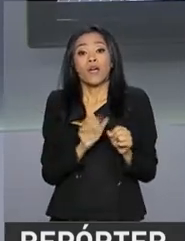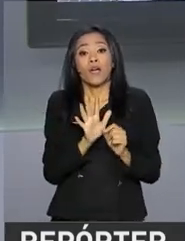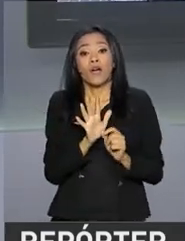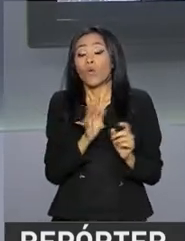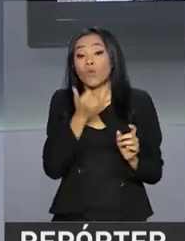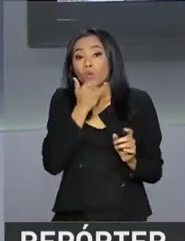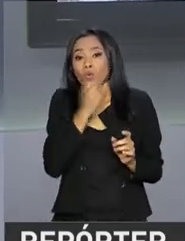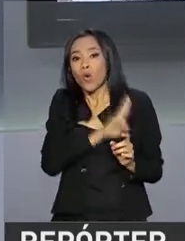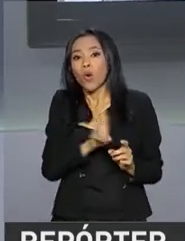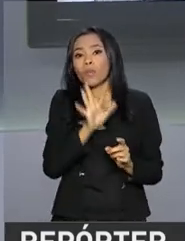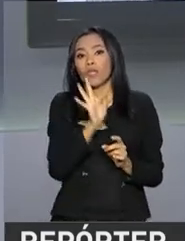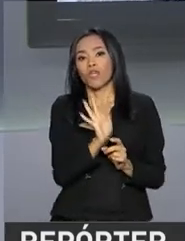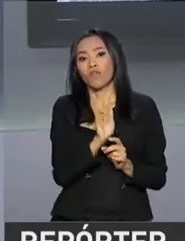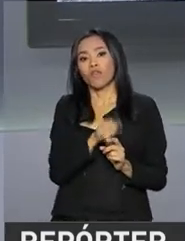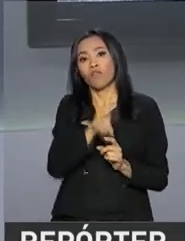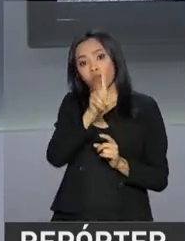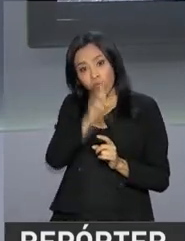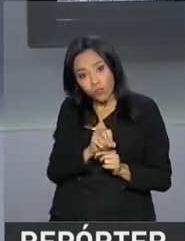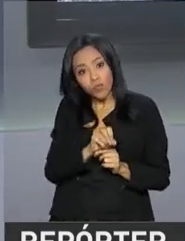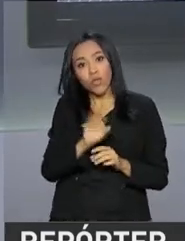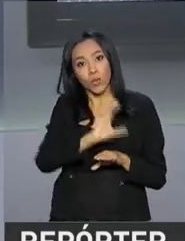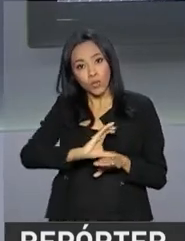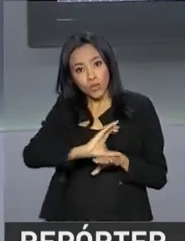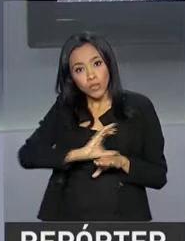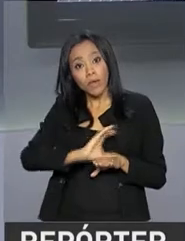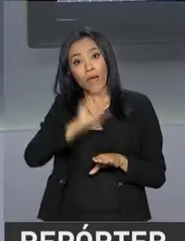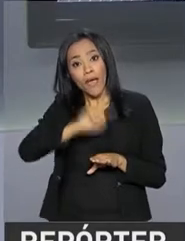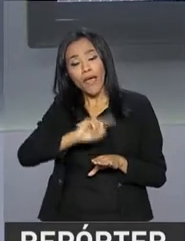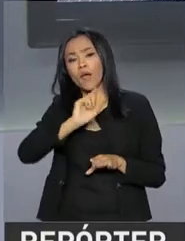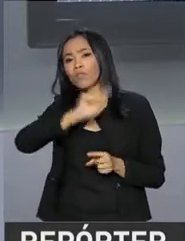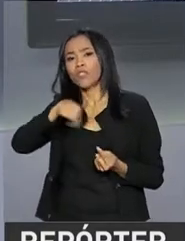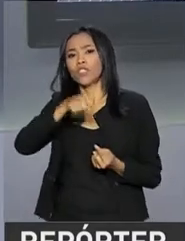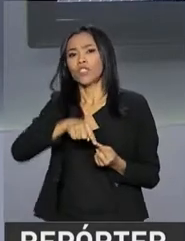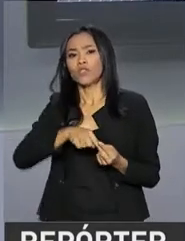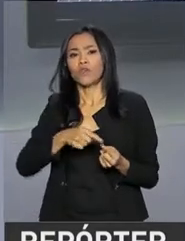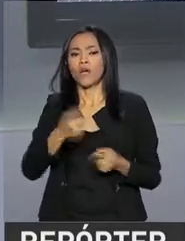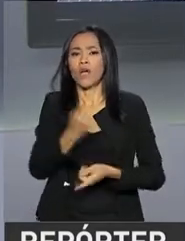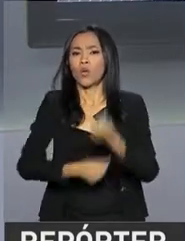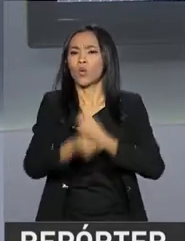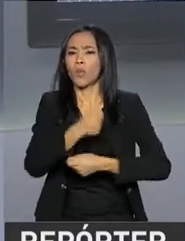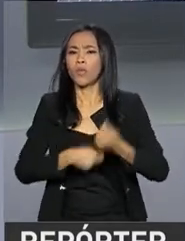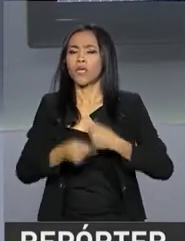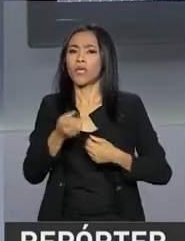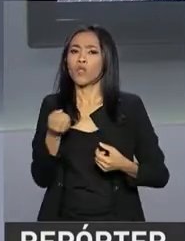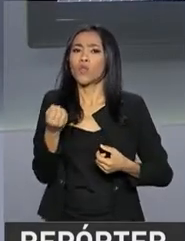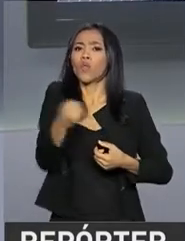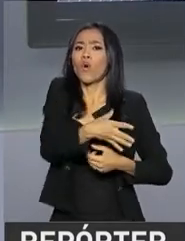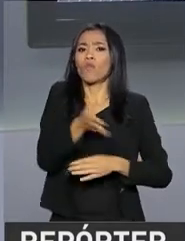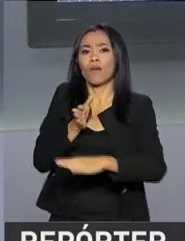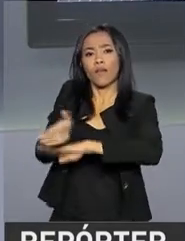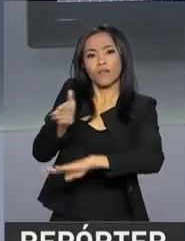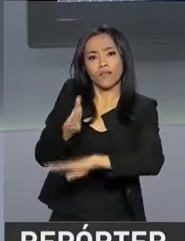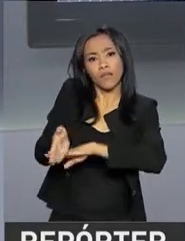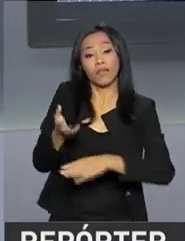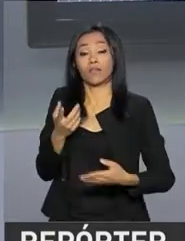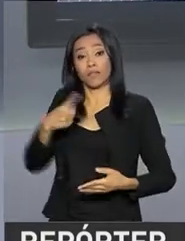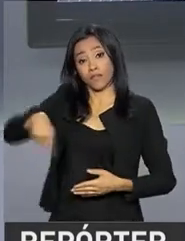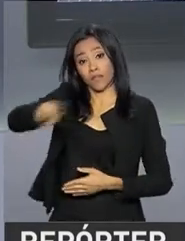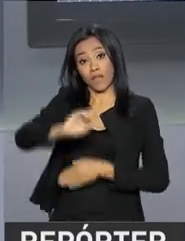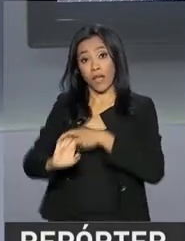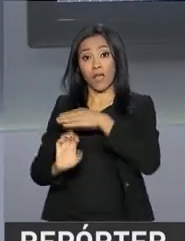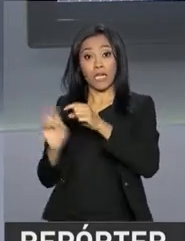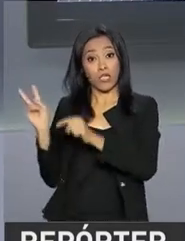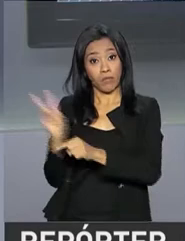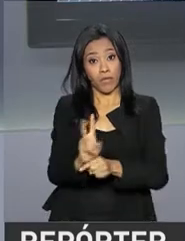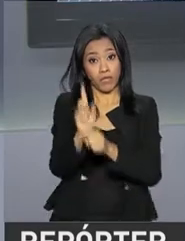existem para movimentar a economia como mais uma forma de acesso ao crédito para produtores e empresários nos últimos